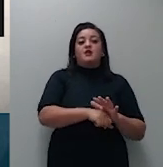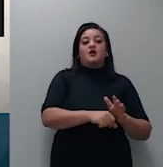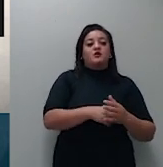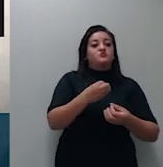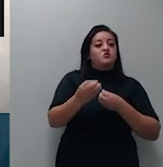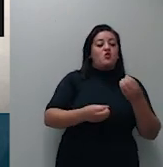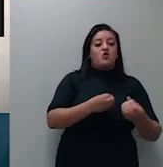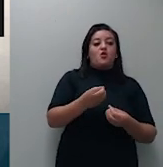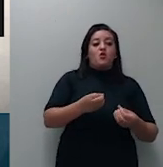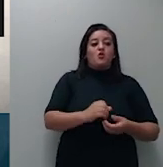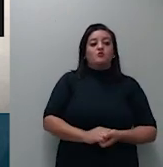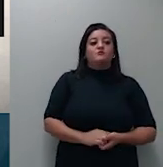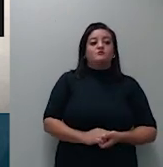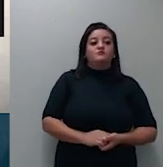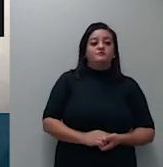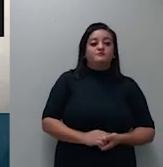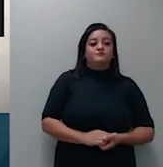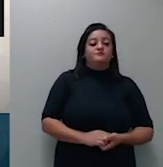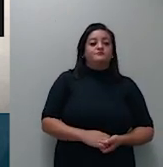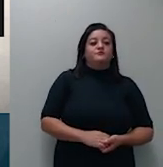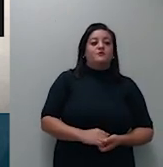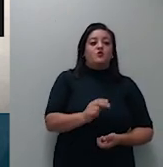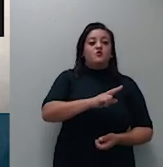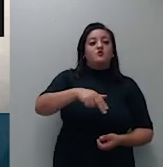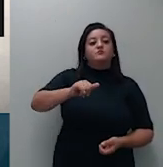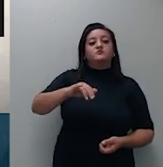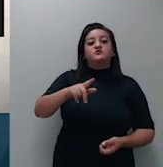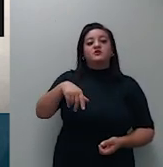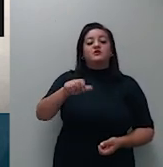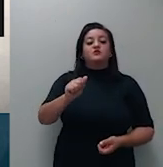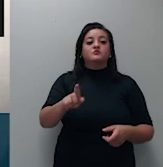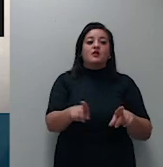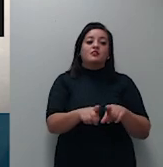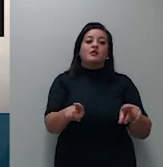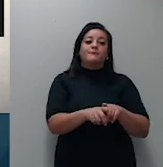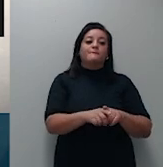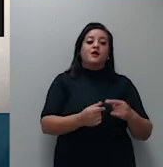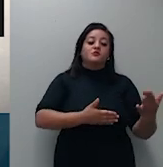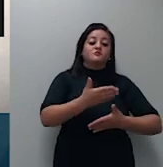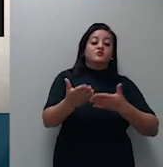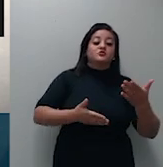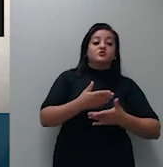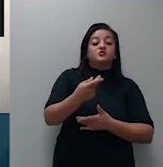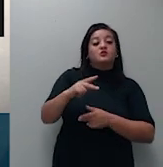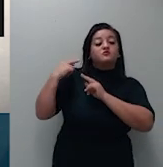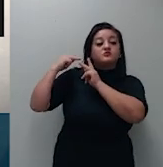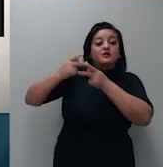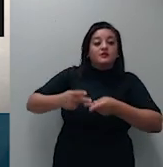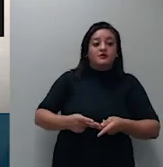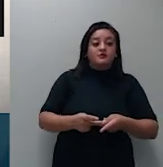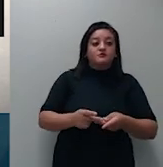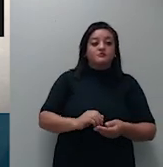indevidamente como meação de n e partilhado entre seus herdeiros